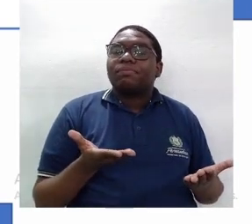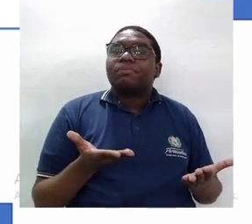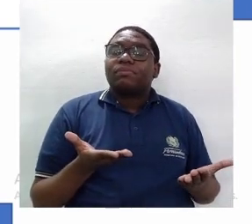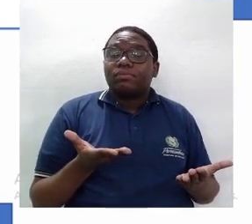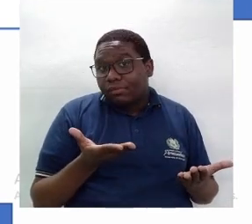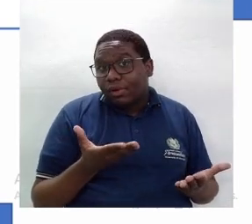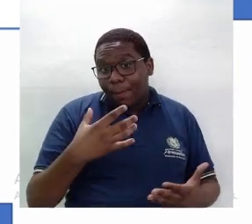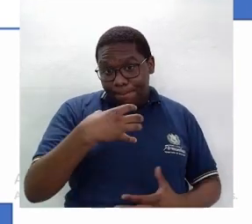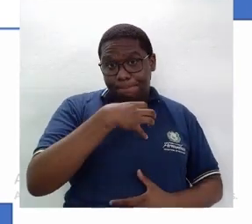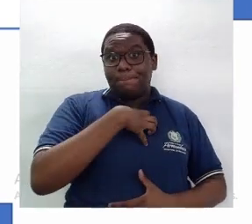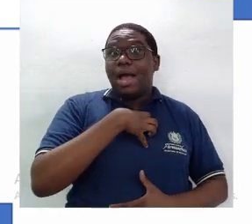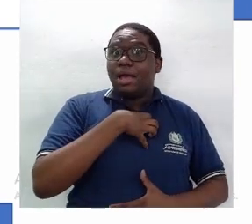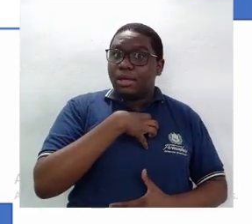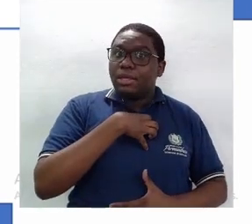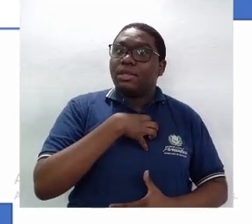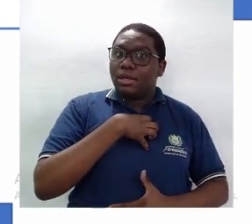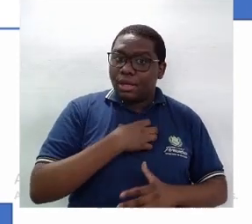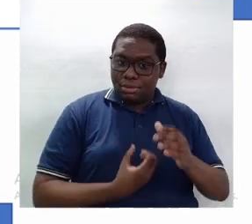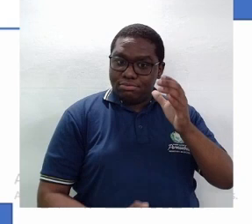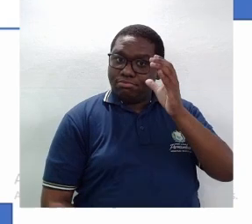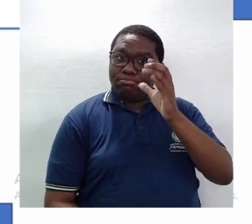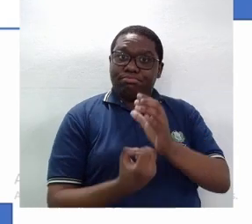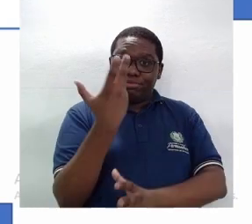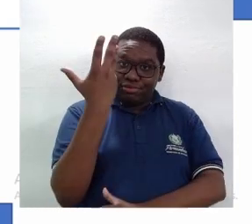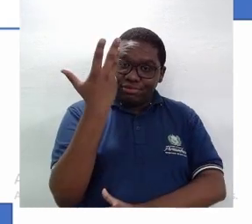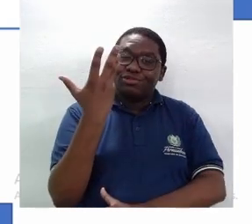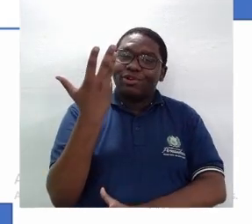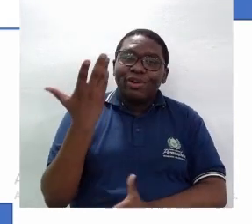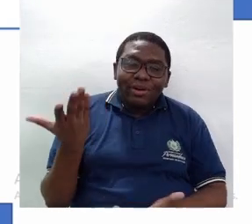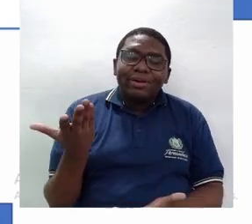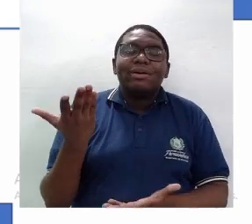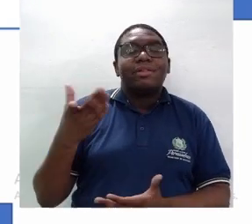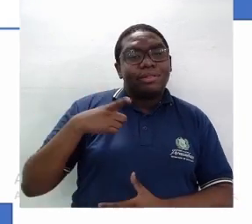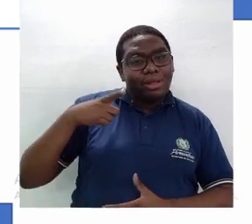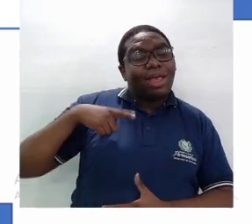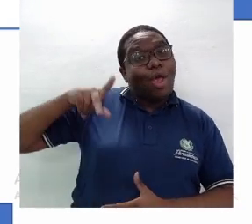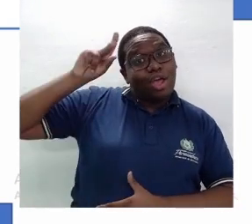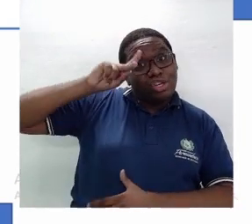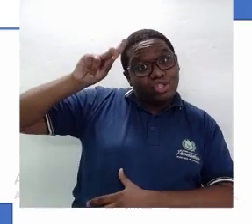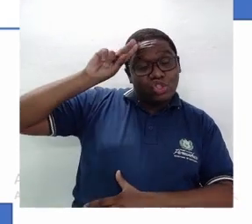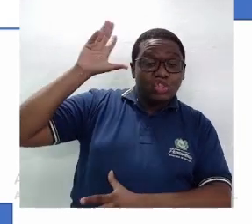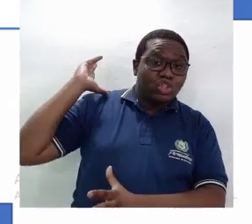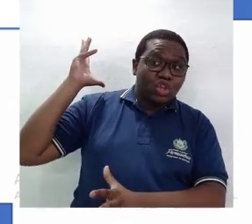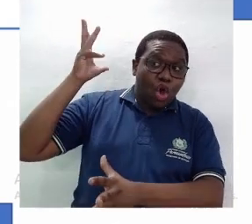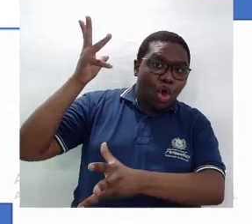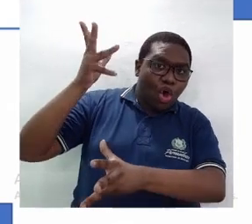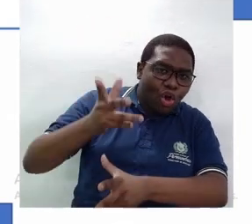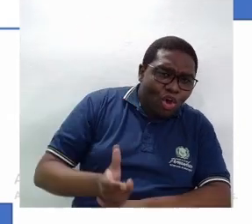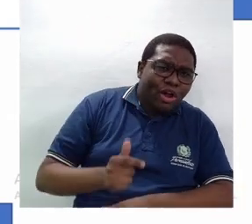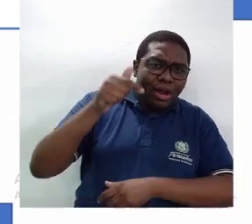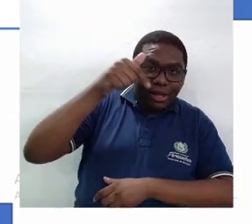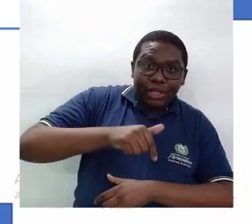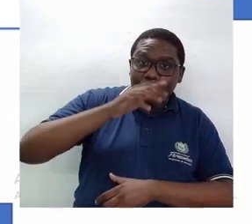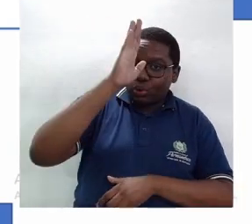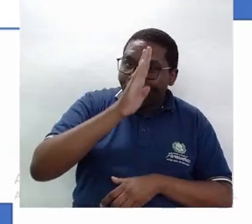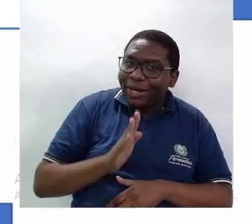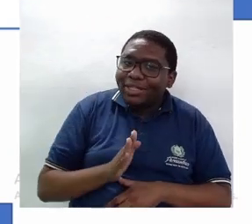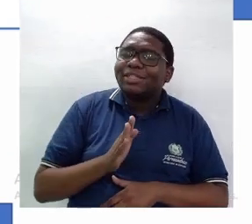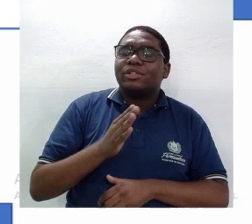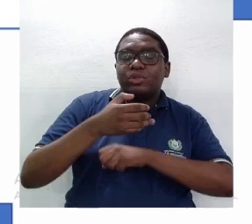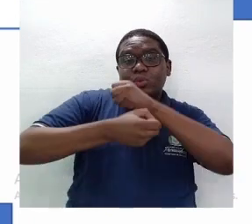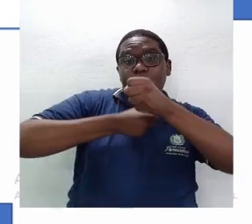da Bahia. Afirma-se que a história do Espiritismo no Brasil remonta ao ano